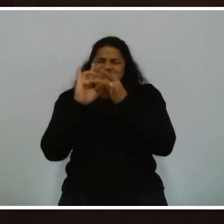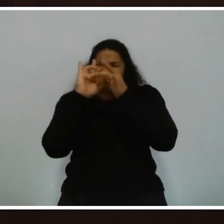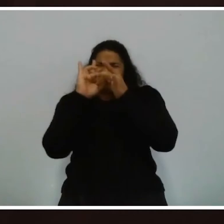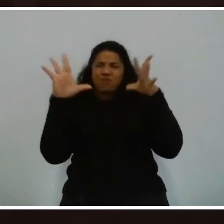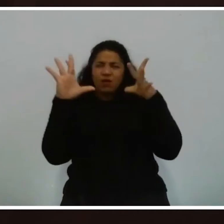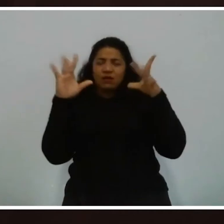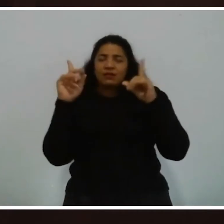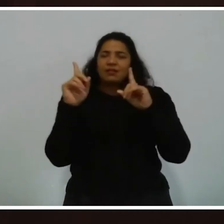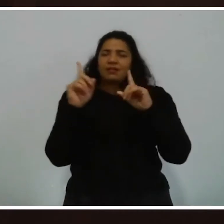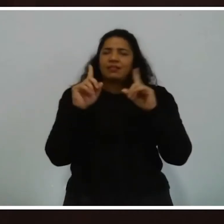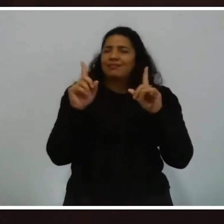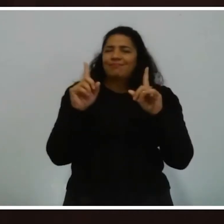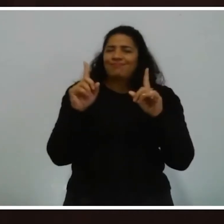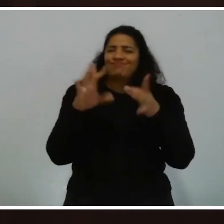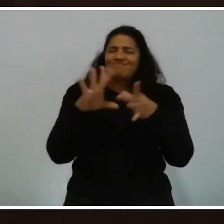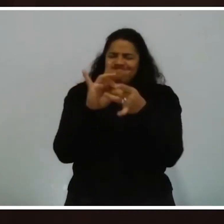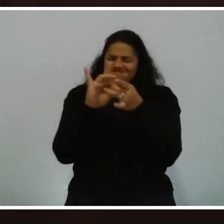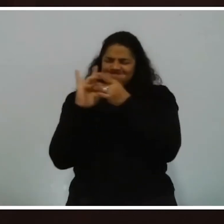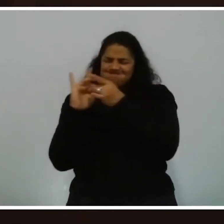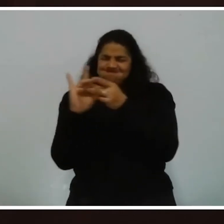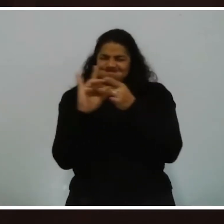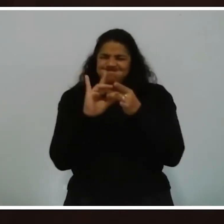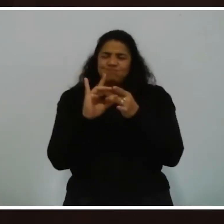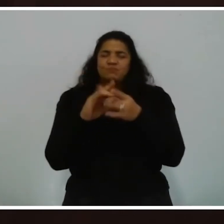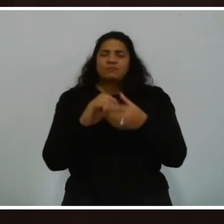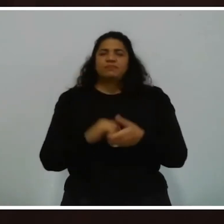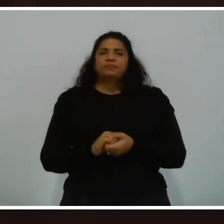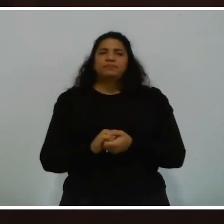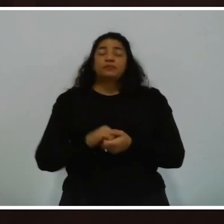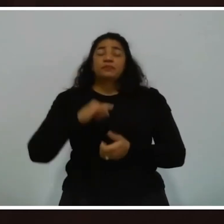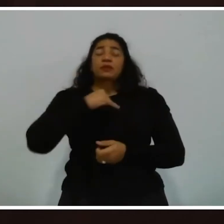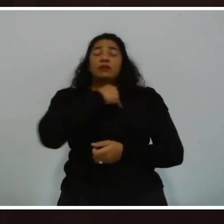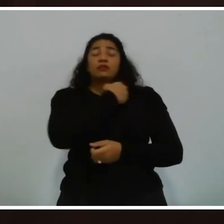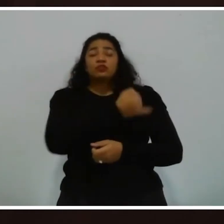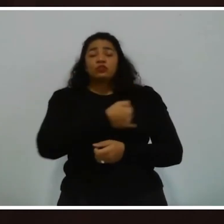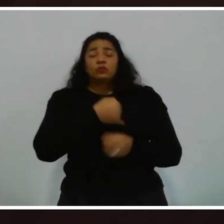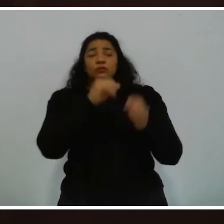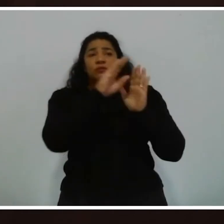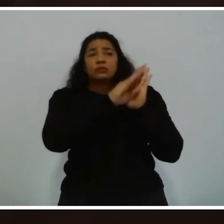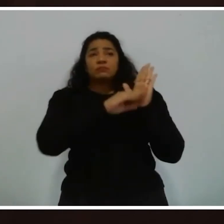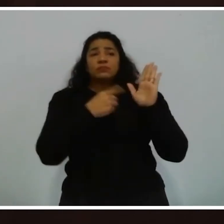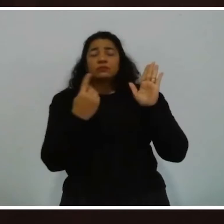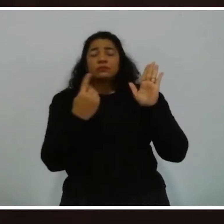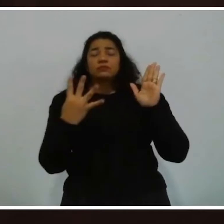Agora eu vou mostrar isso que eu acabei de falar, ó, João 14, dá uma olhada, em João 14.